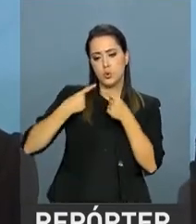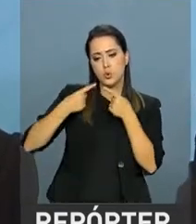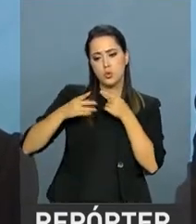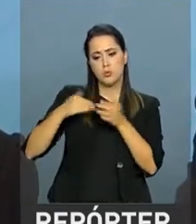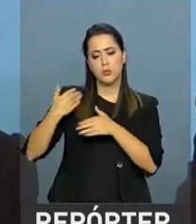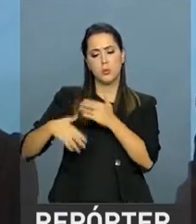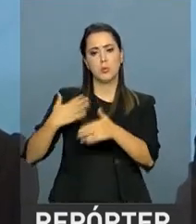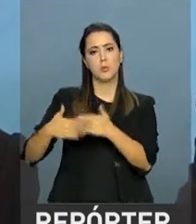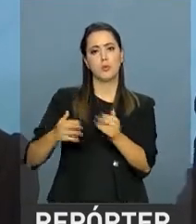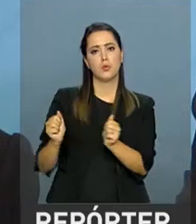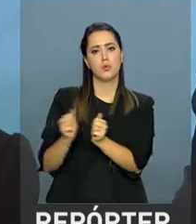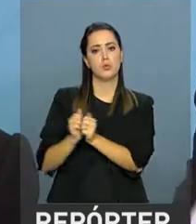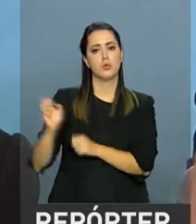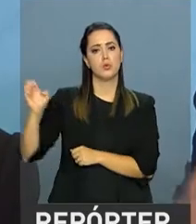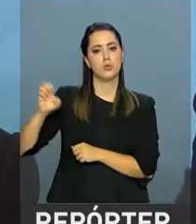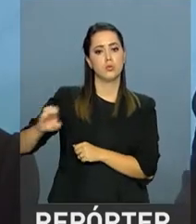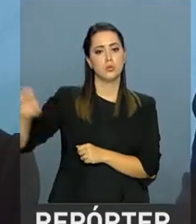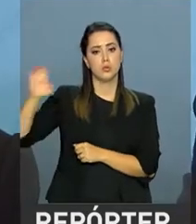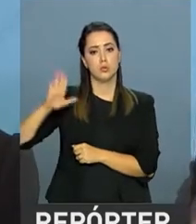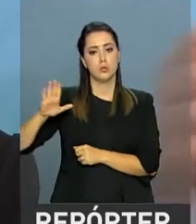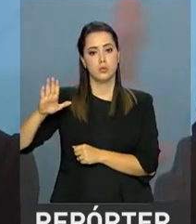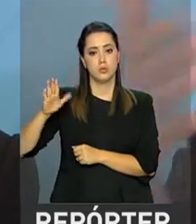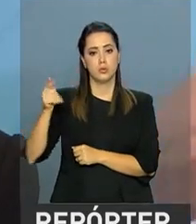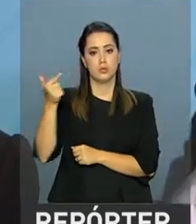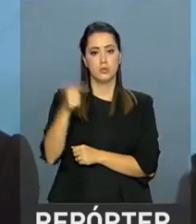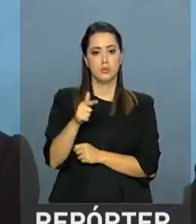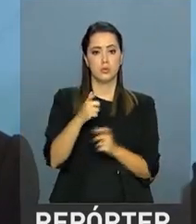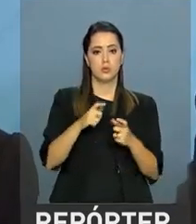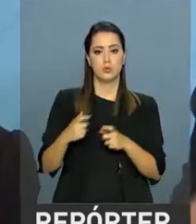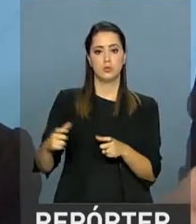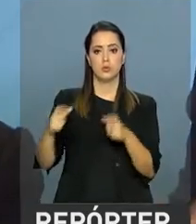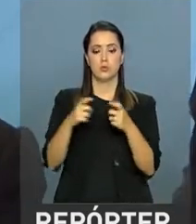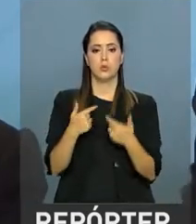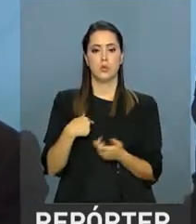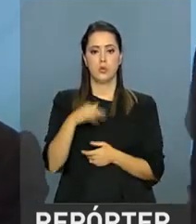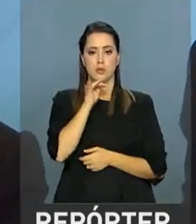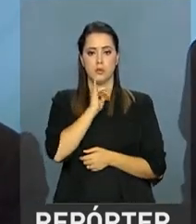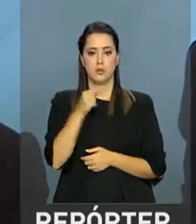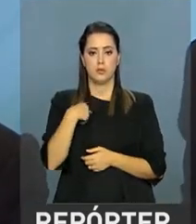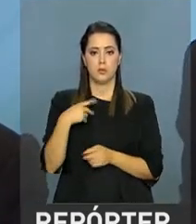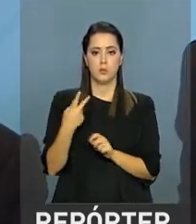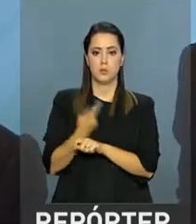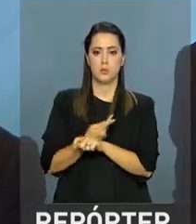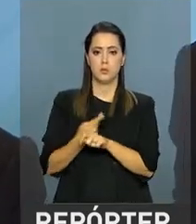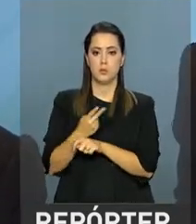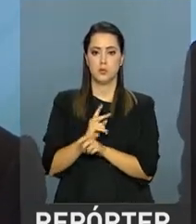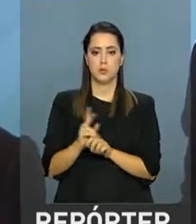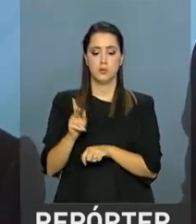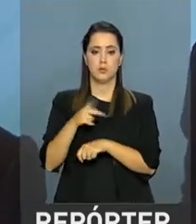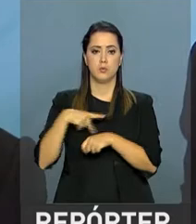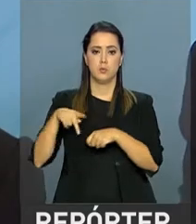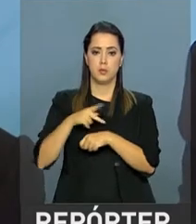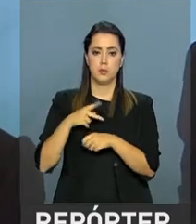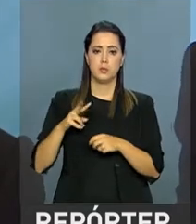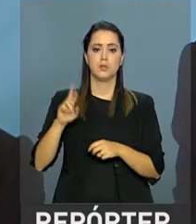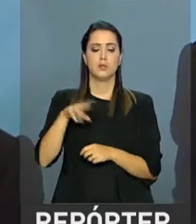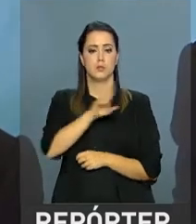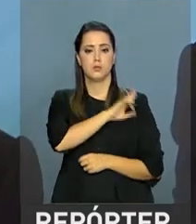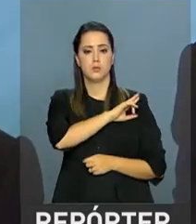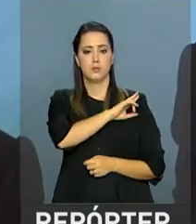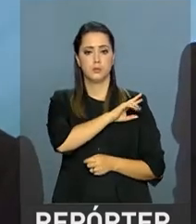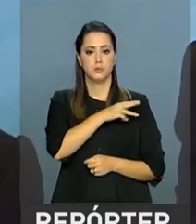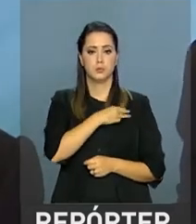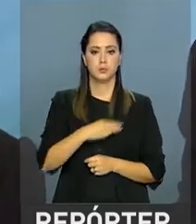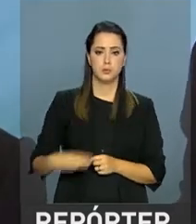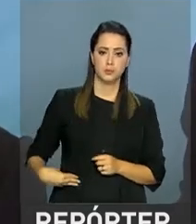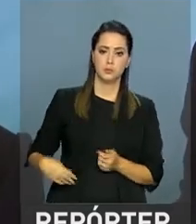união europeia e com outras regiões por exemplo fui procurado por membros países representantes ministros da fazenda